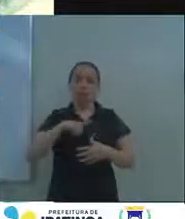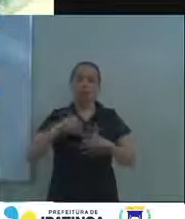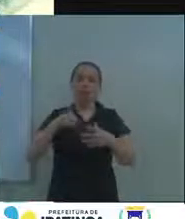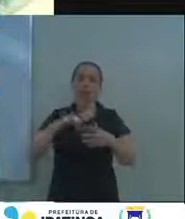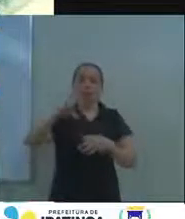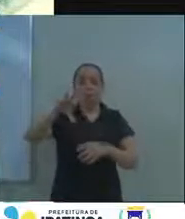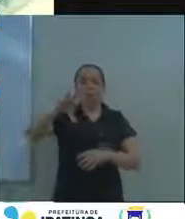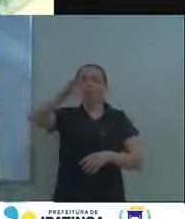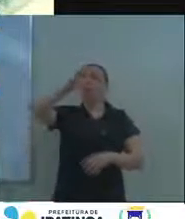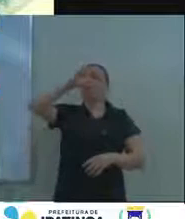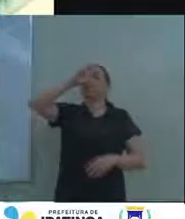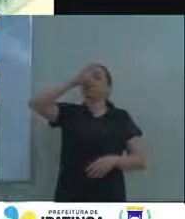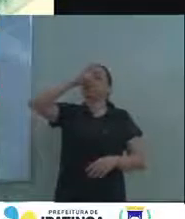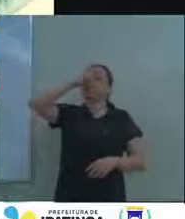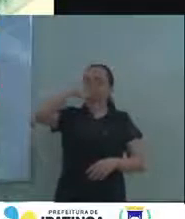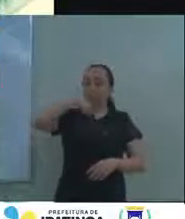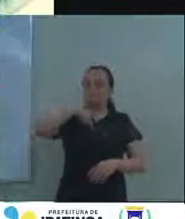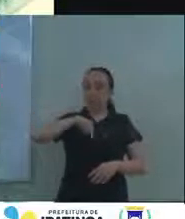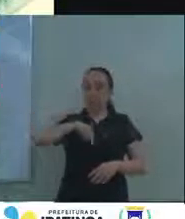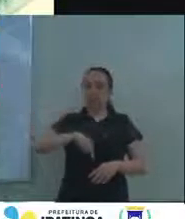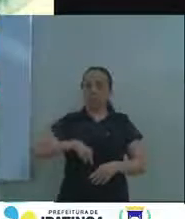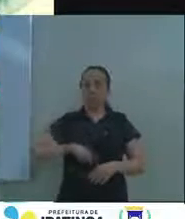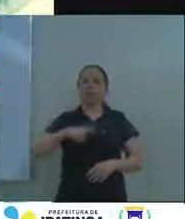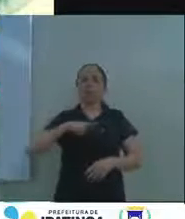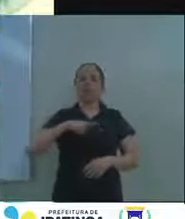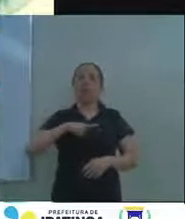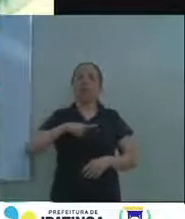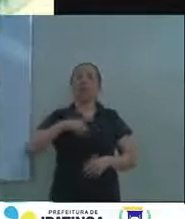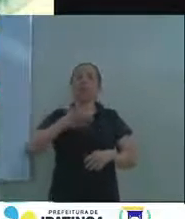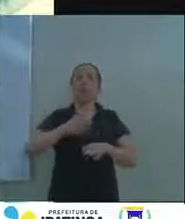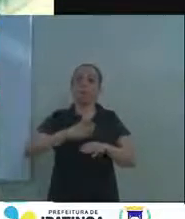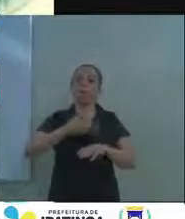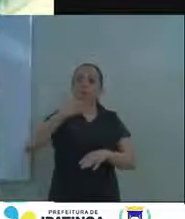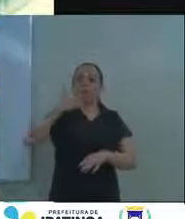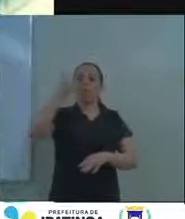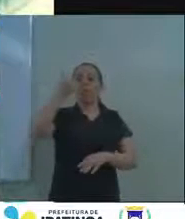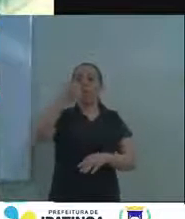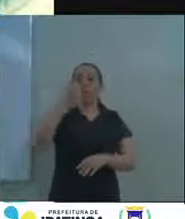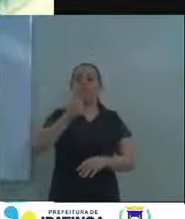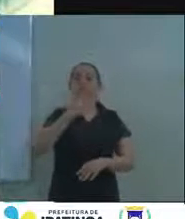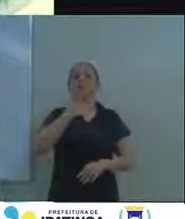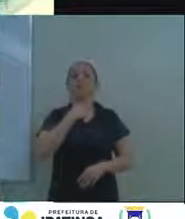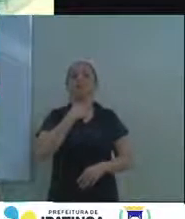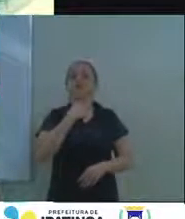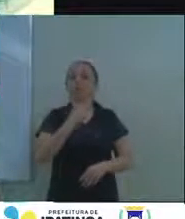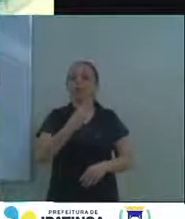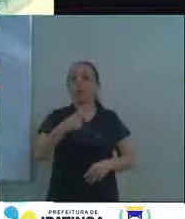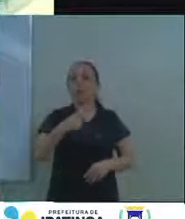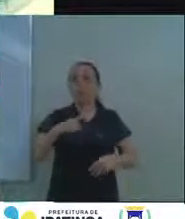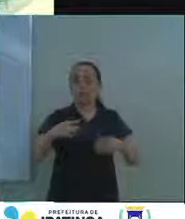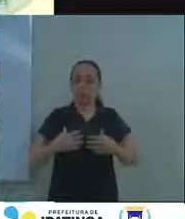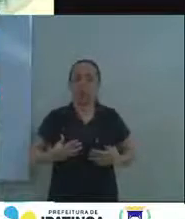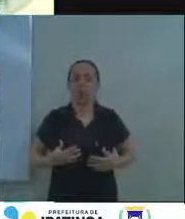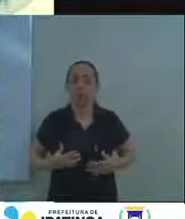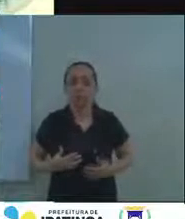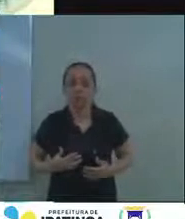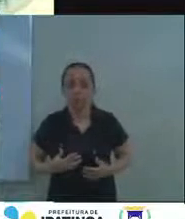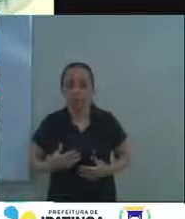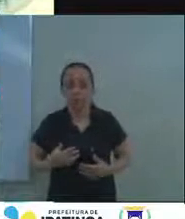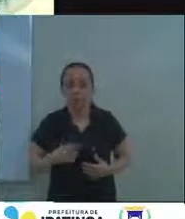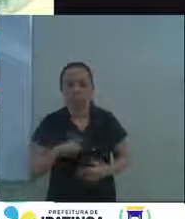mais ar e eu tenho mais capacidade de fala. Se eu jogo meu ombro para frente, eu